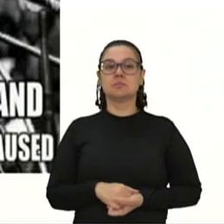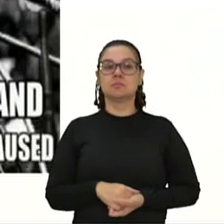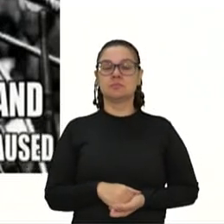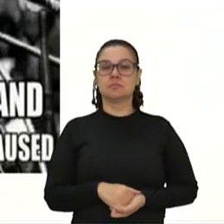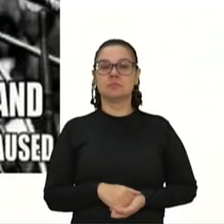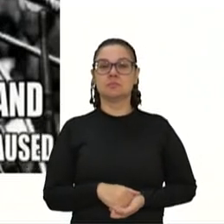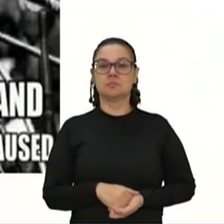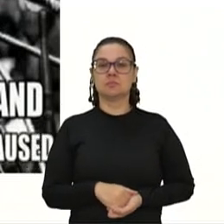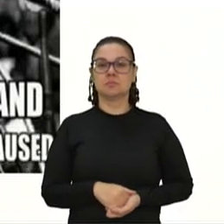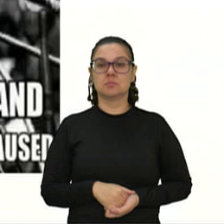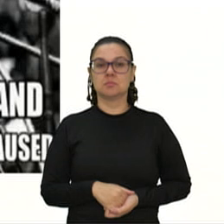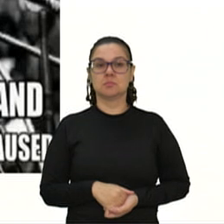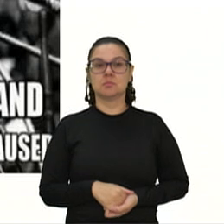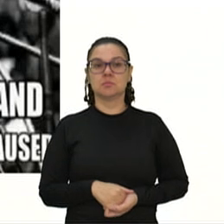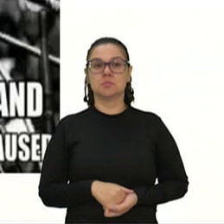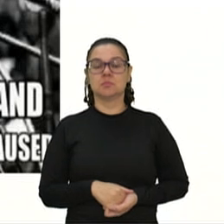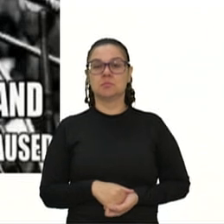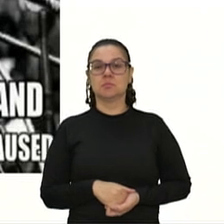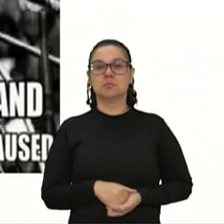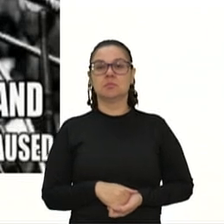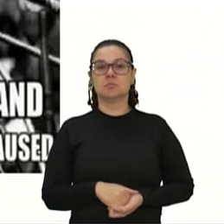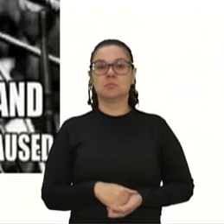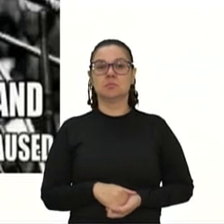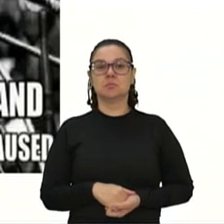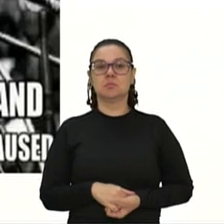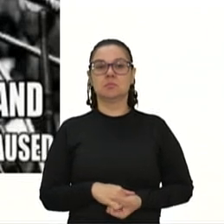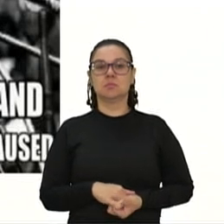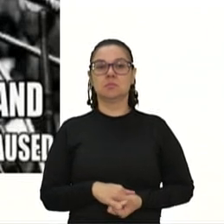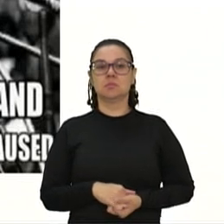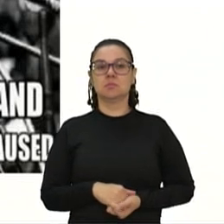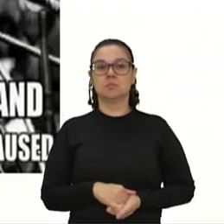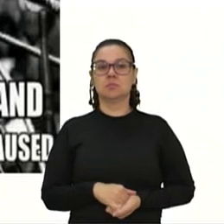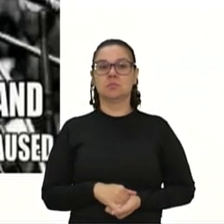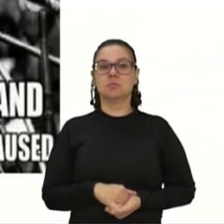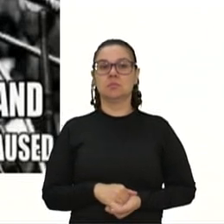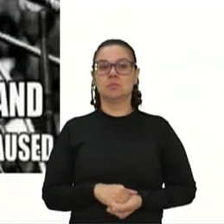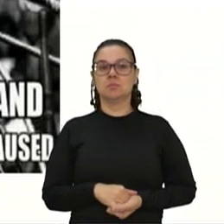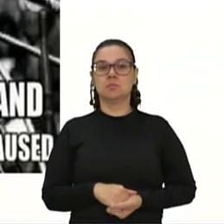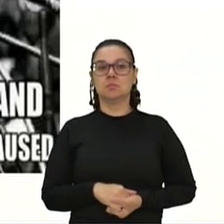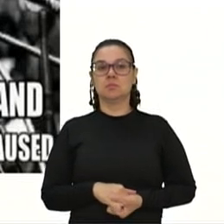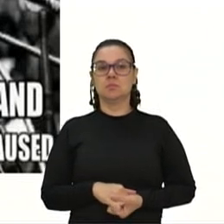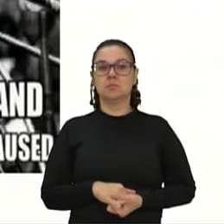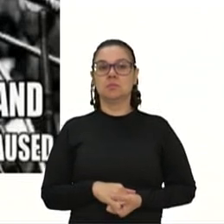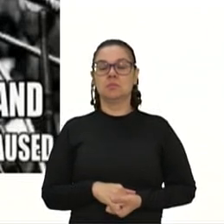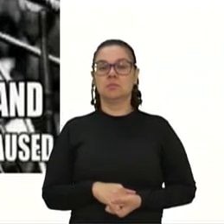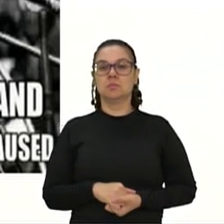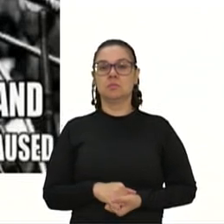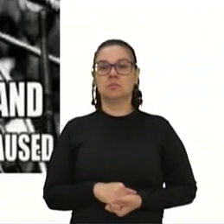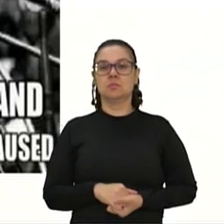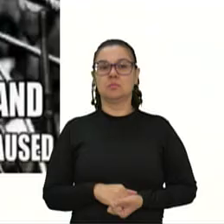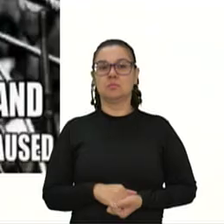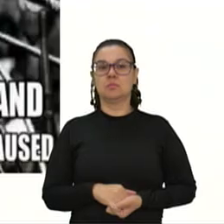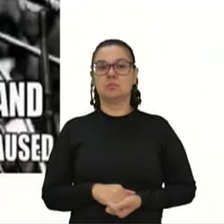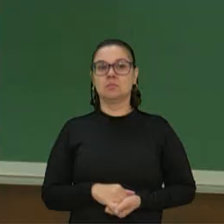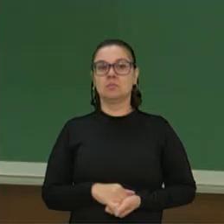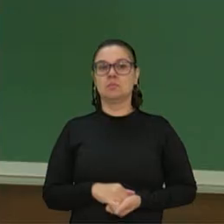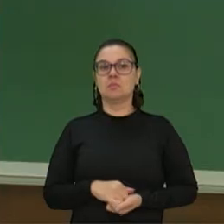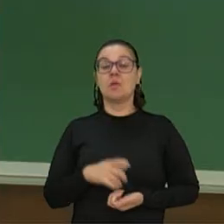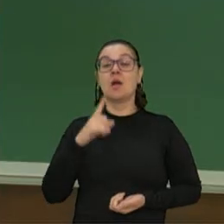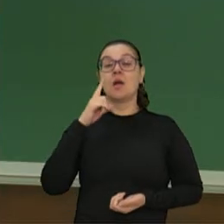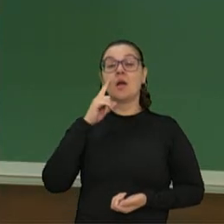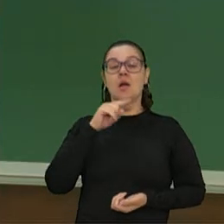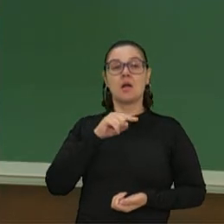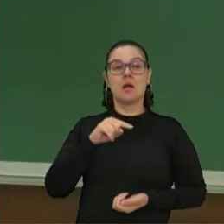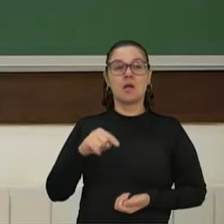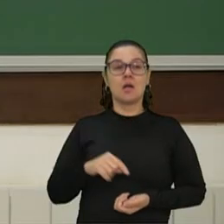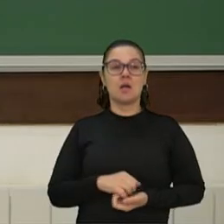have a dream that one day all of my students will put their name on their work.